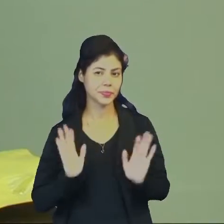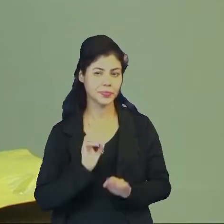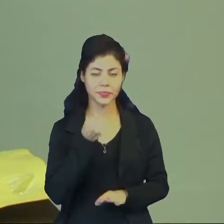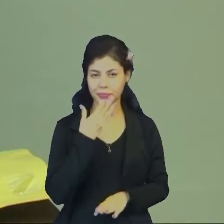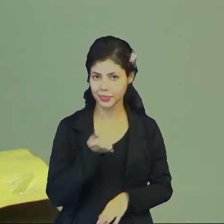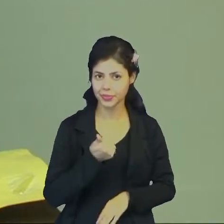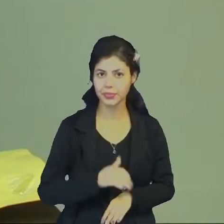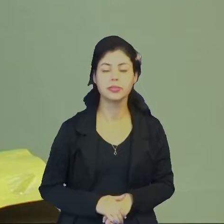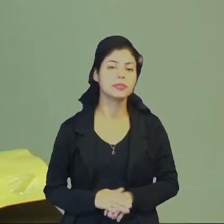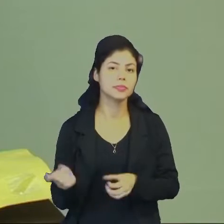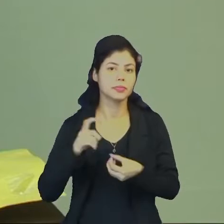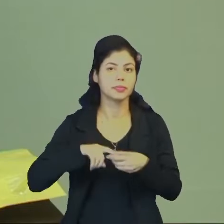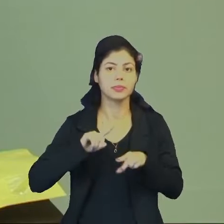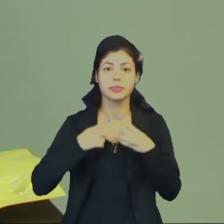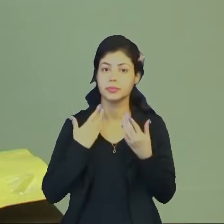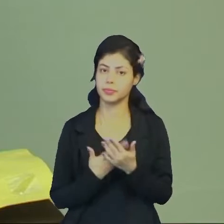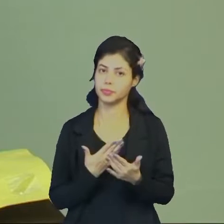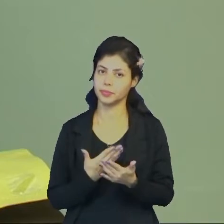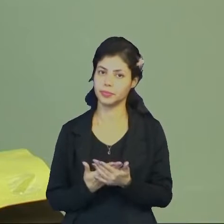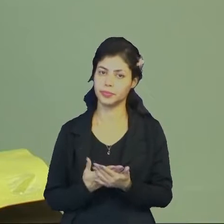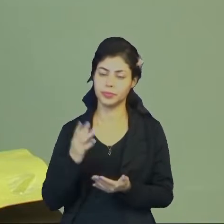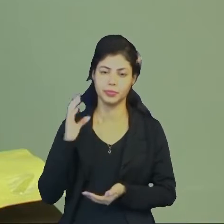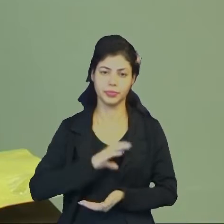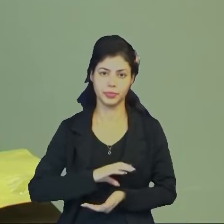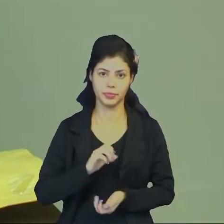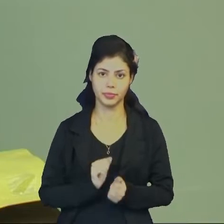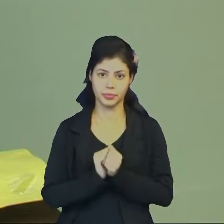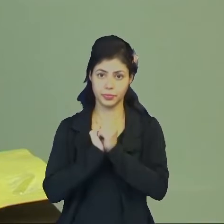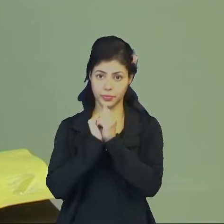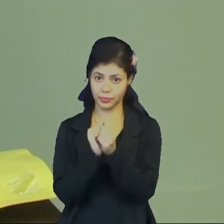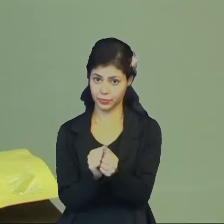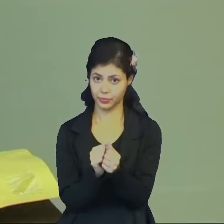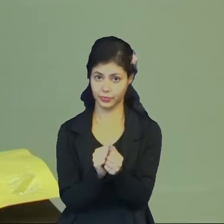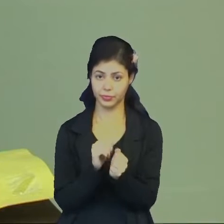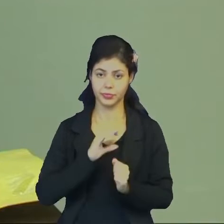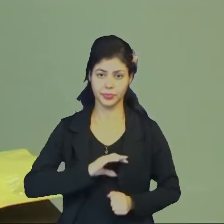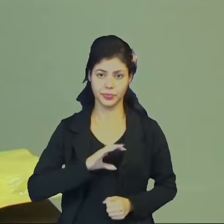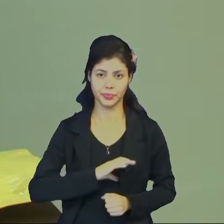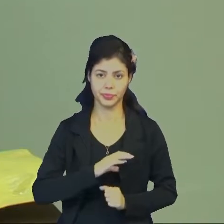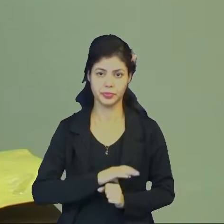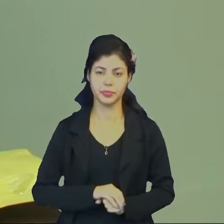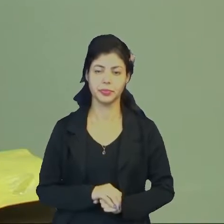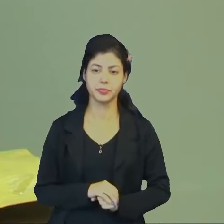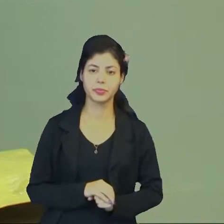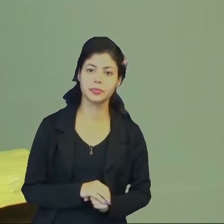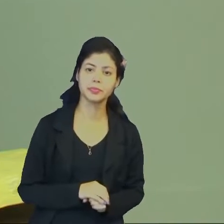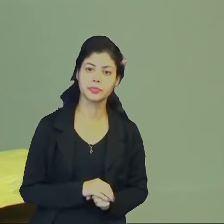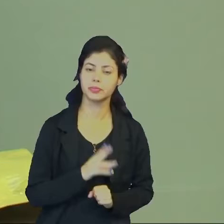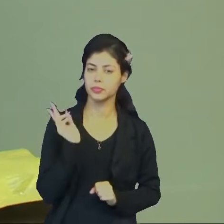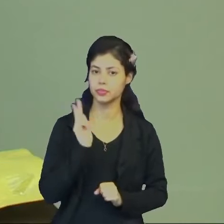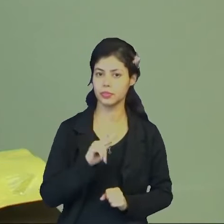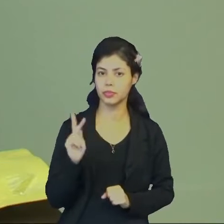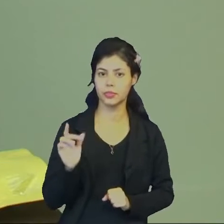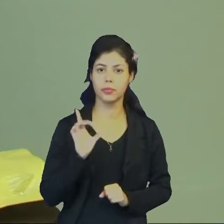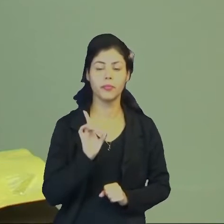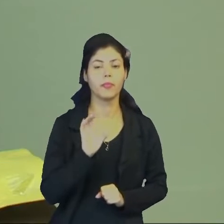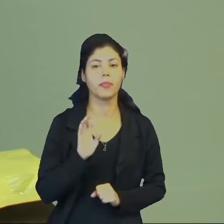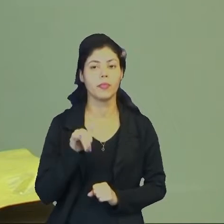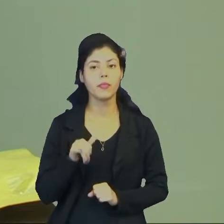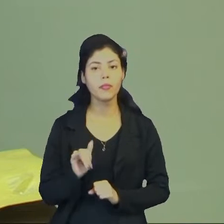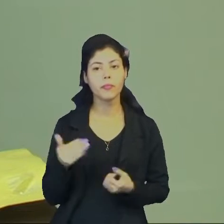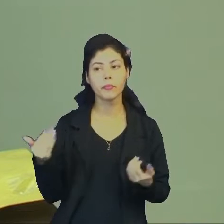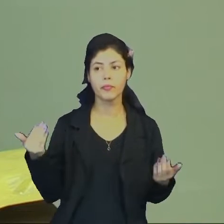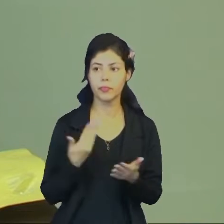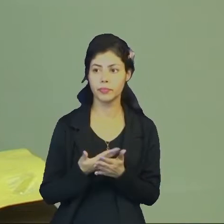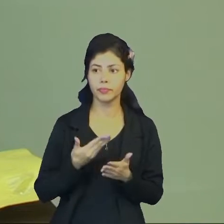Olá, tudo bem? Estou de volta para mais uma aula com vocês de língua portuguesa, tá bom? Sou a professora Deli e